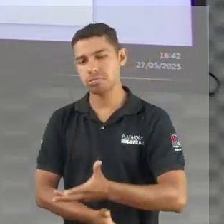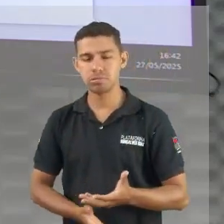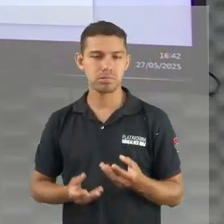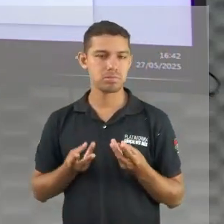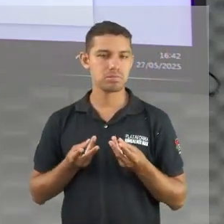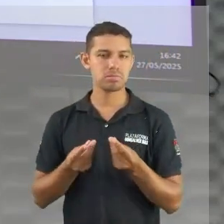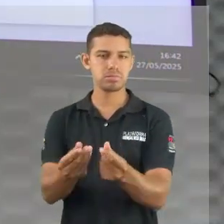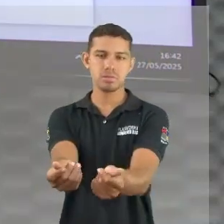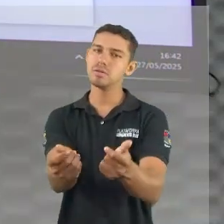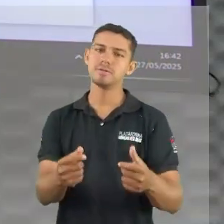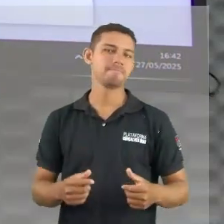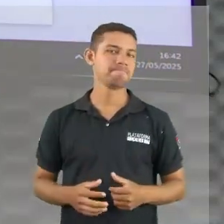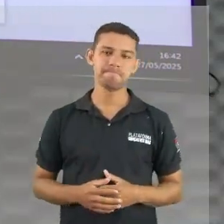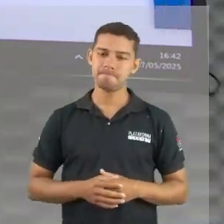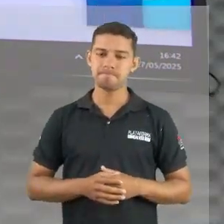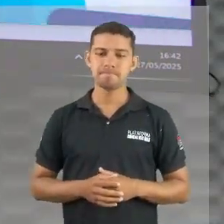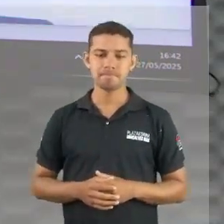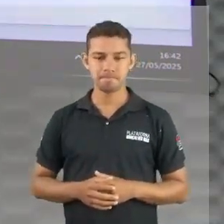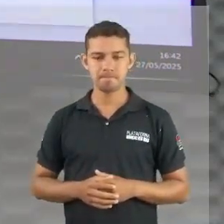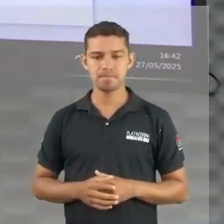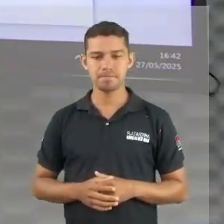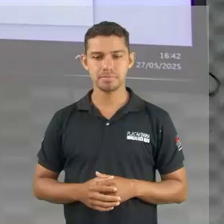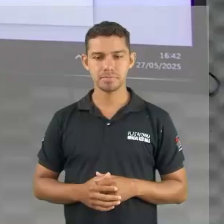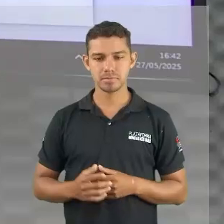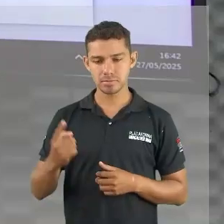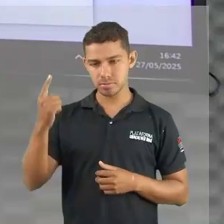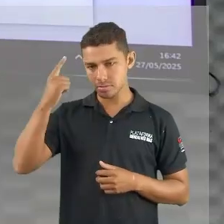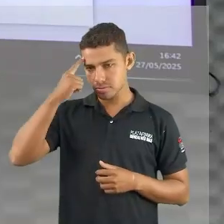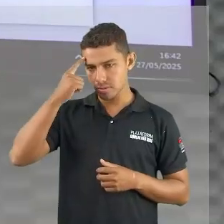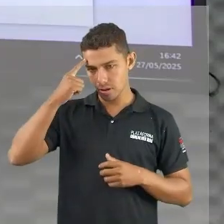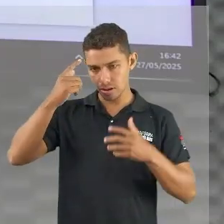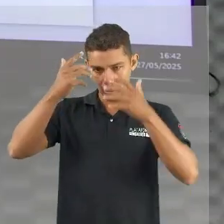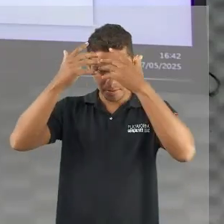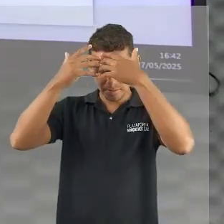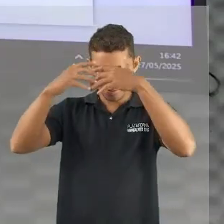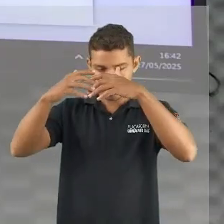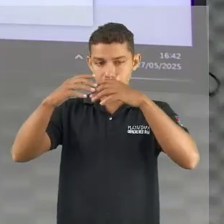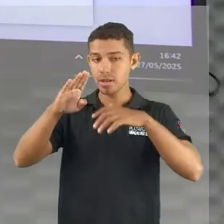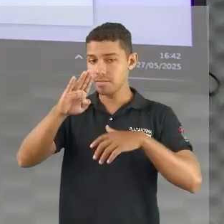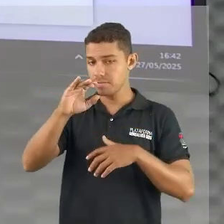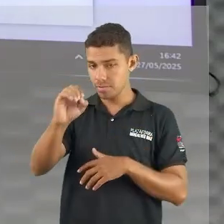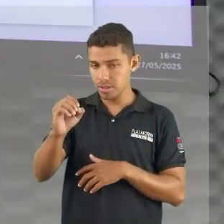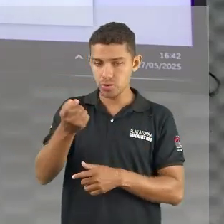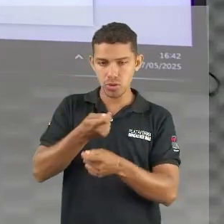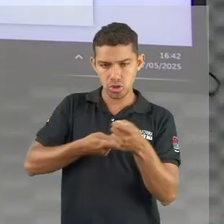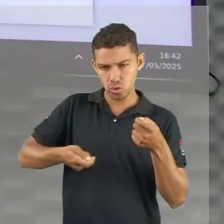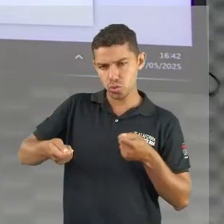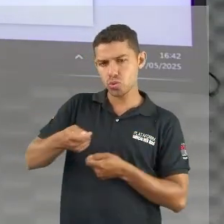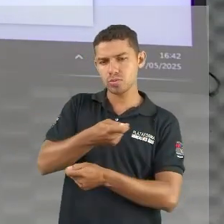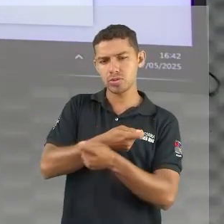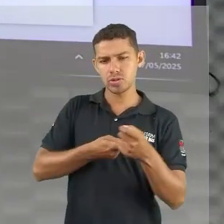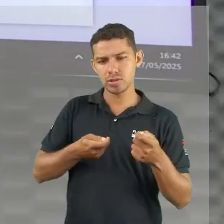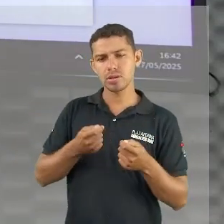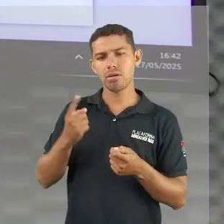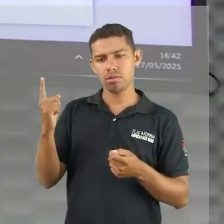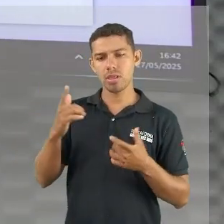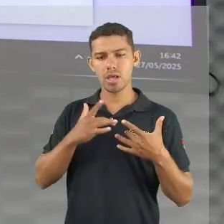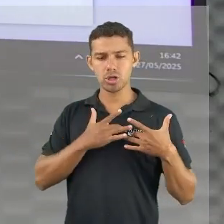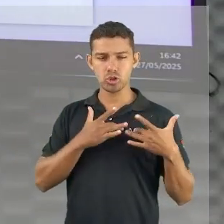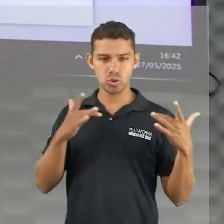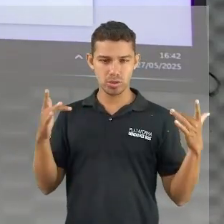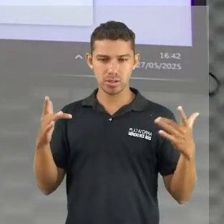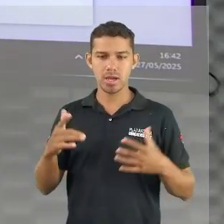que nós podemos trazer para pensar uma bioeconomia que seja